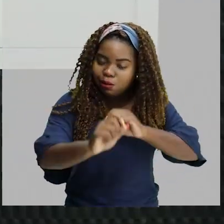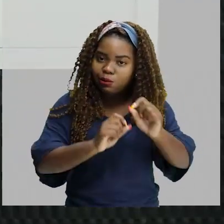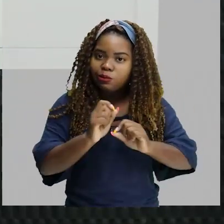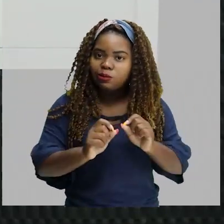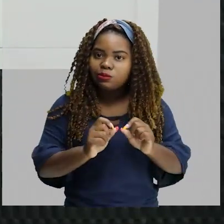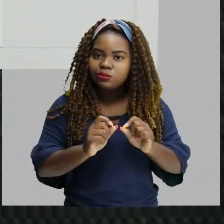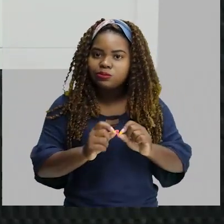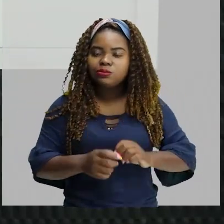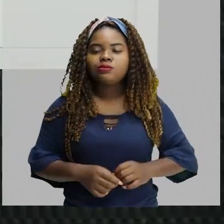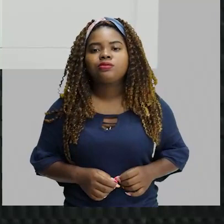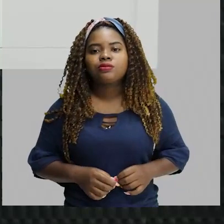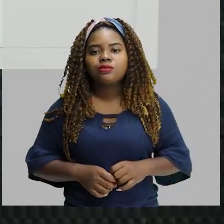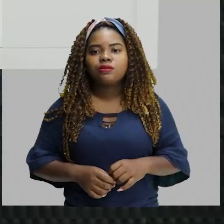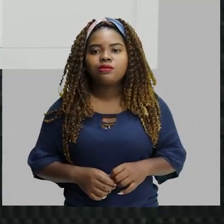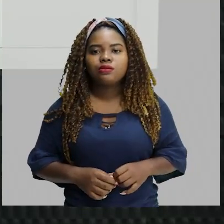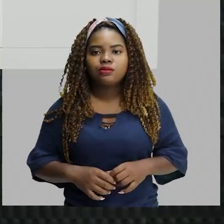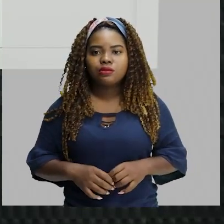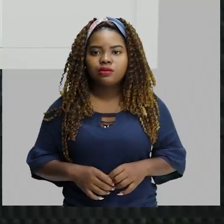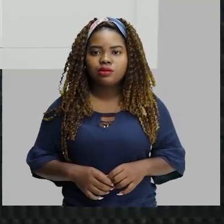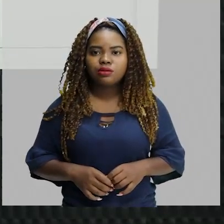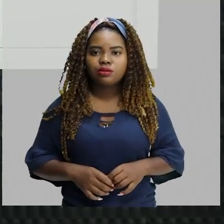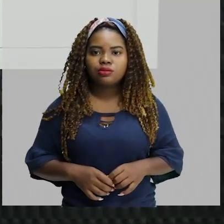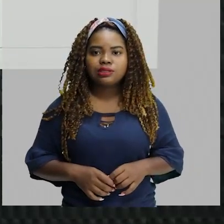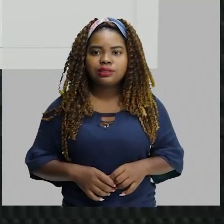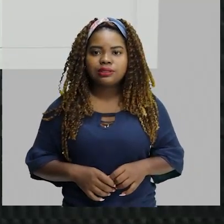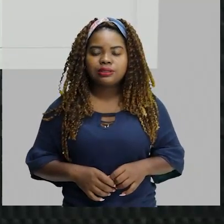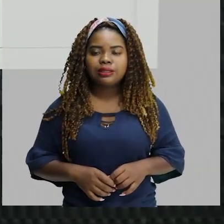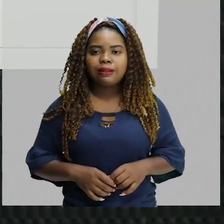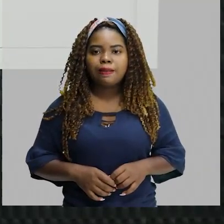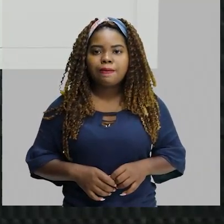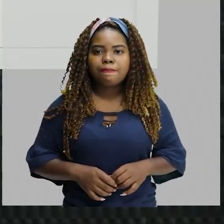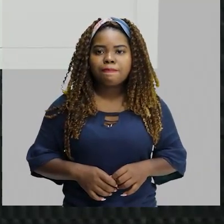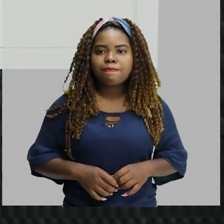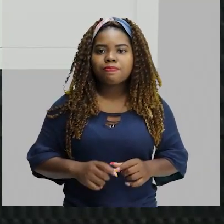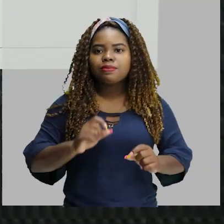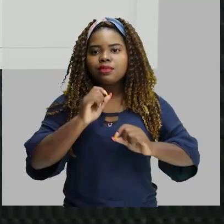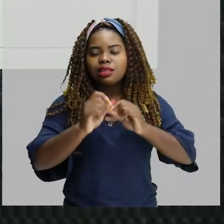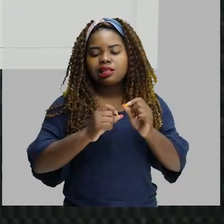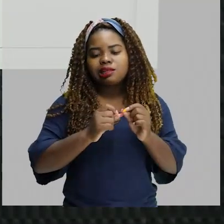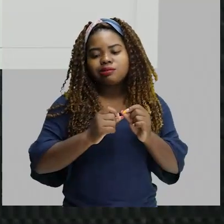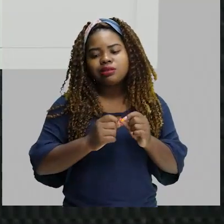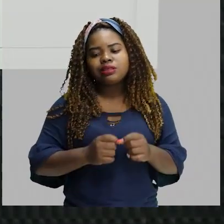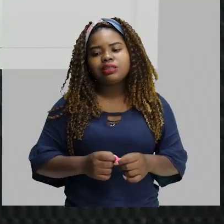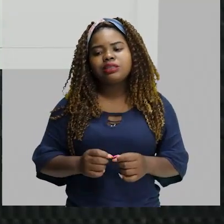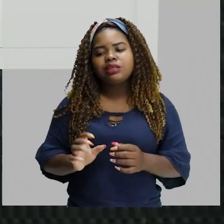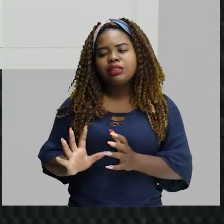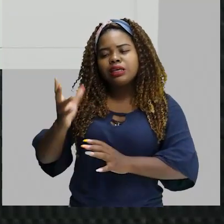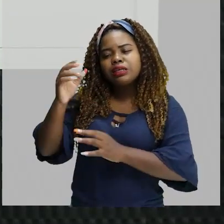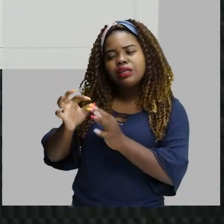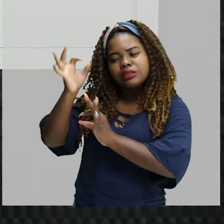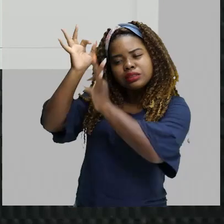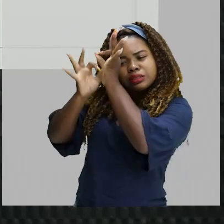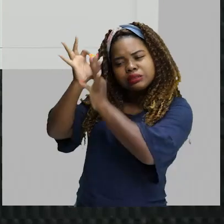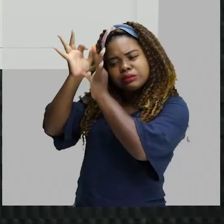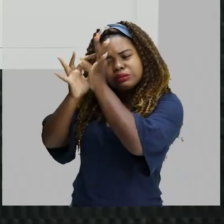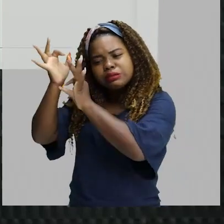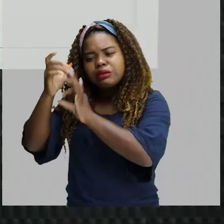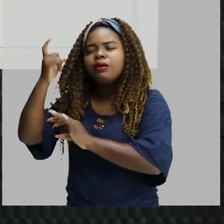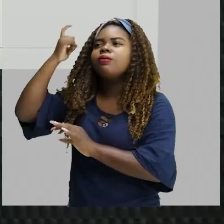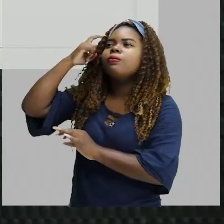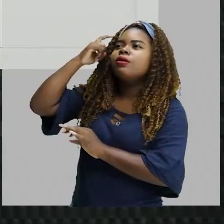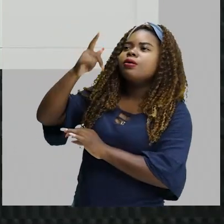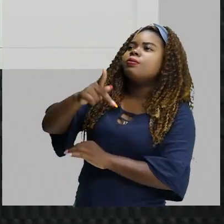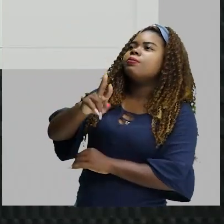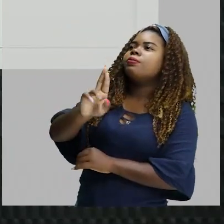foco principal da lógica aristotélica está na articulação das premissas com as conclusões, e não